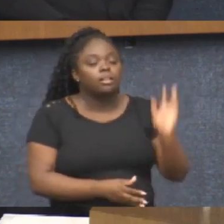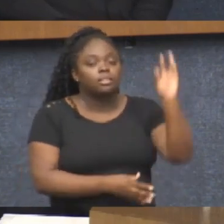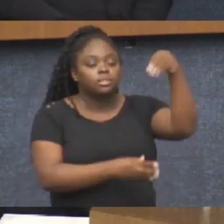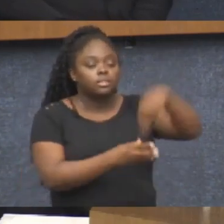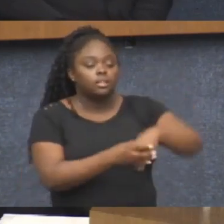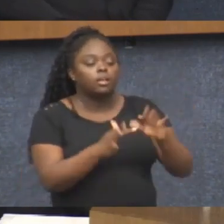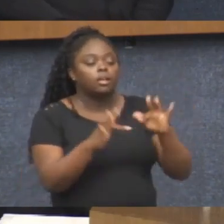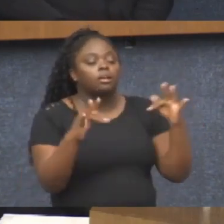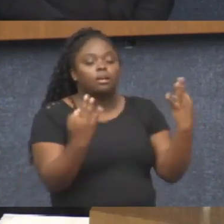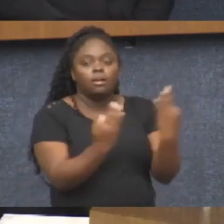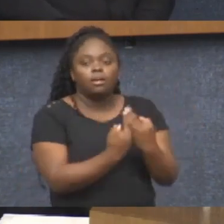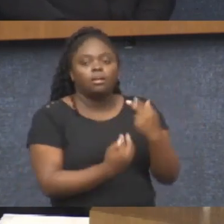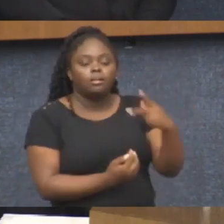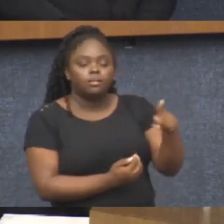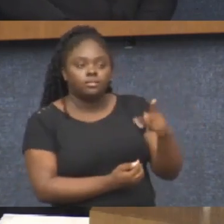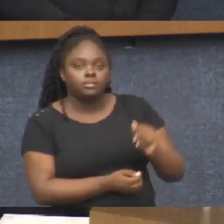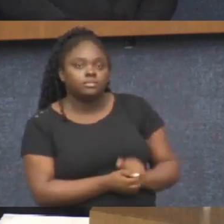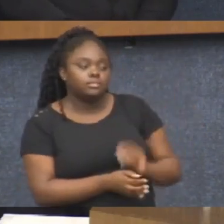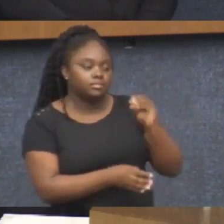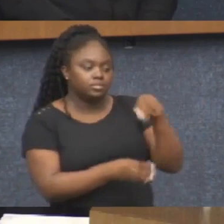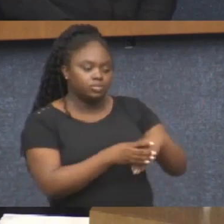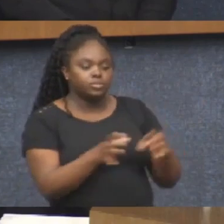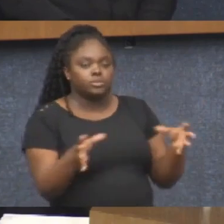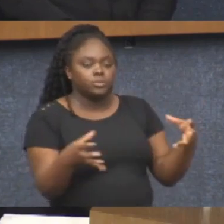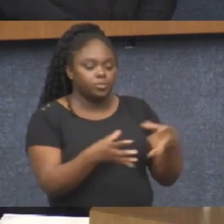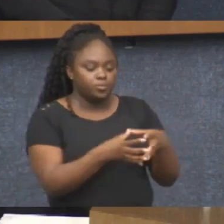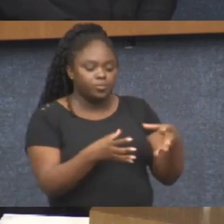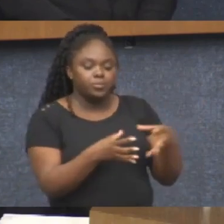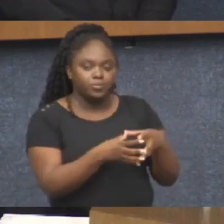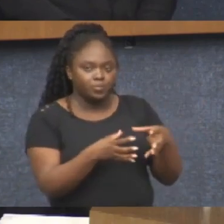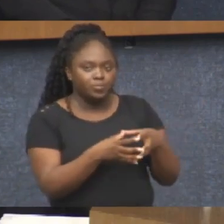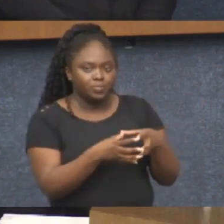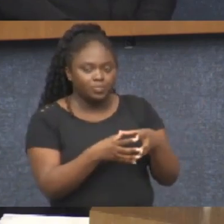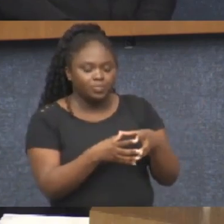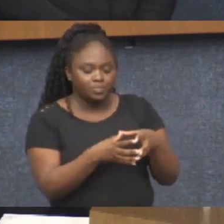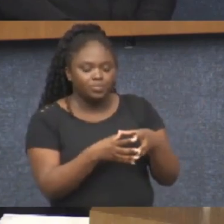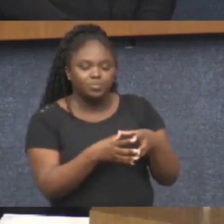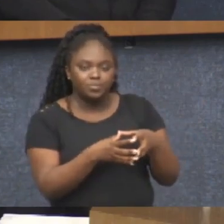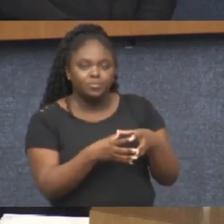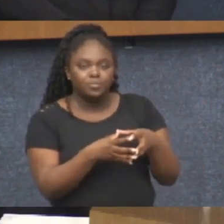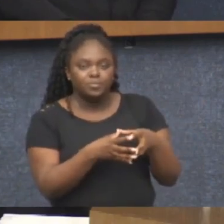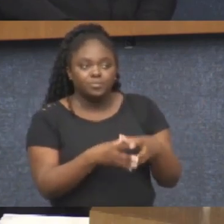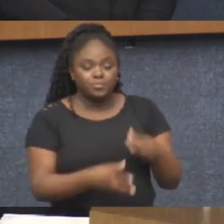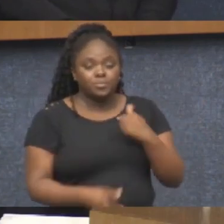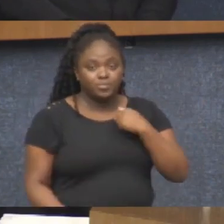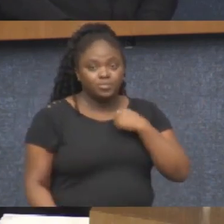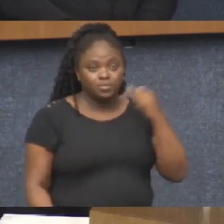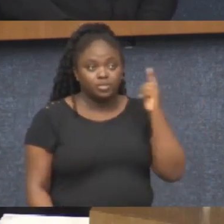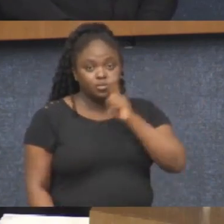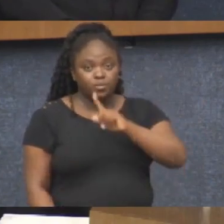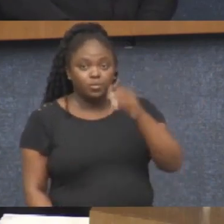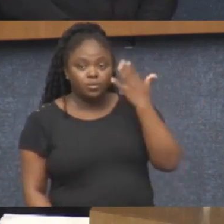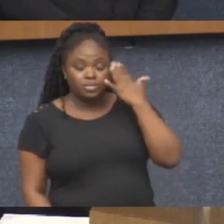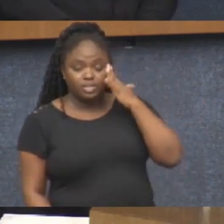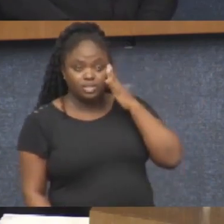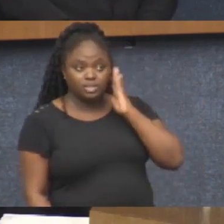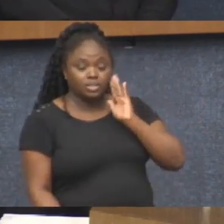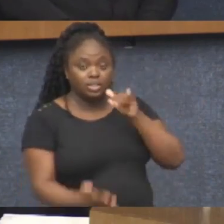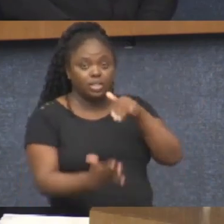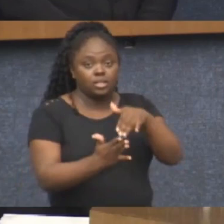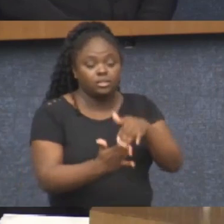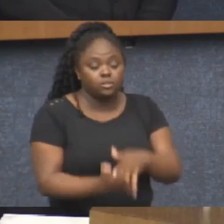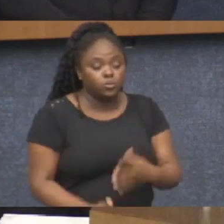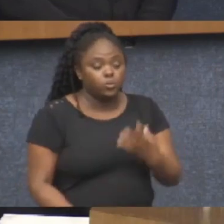dentro da sua família, inserido na comunidade, né? Que eu consiga entender que até